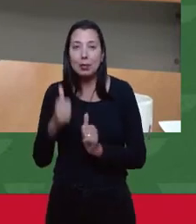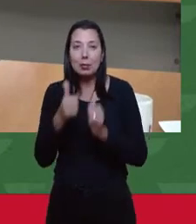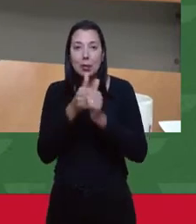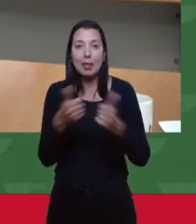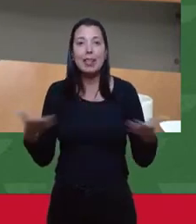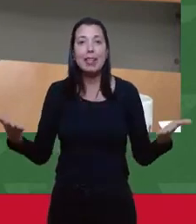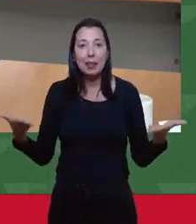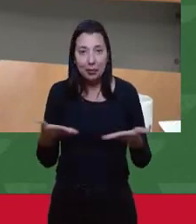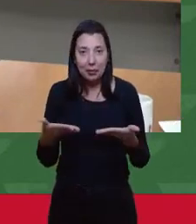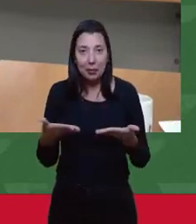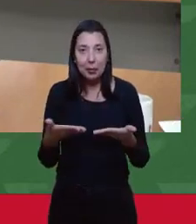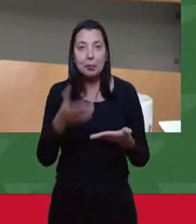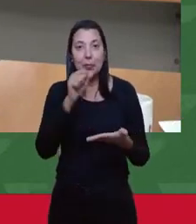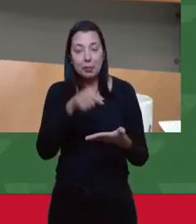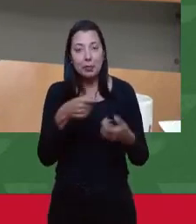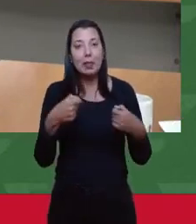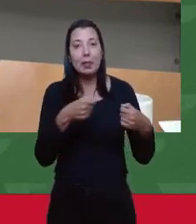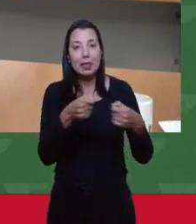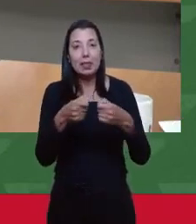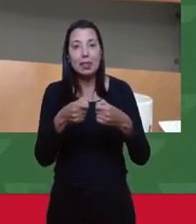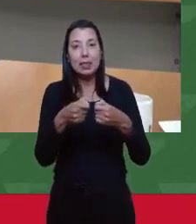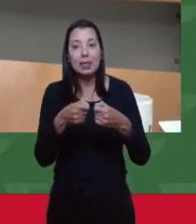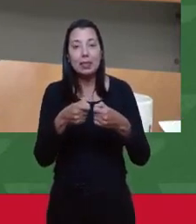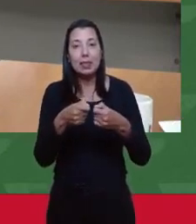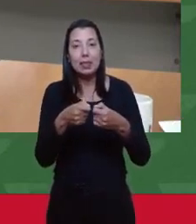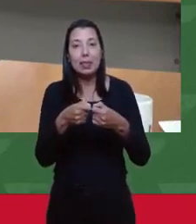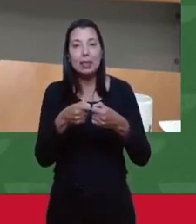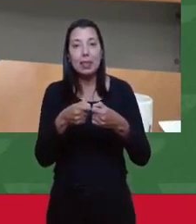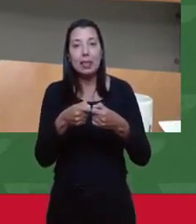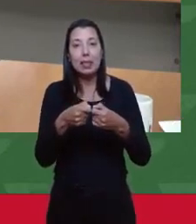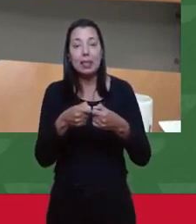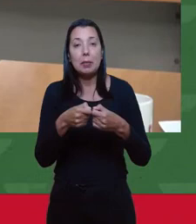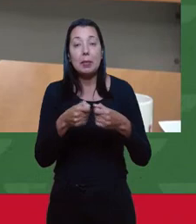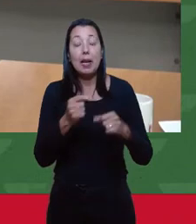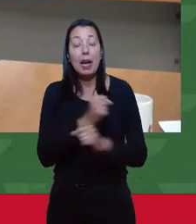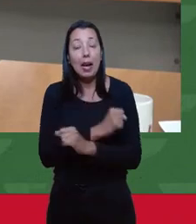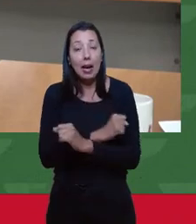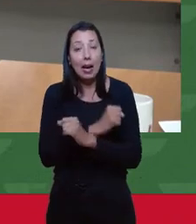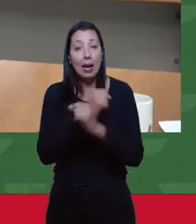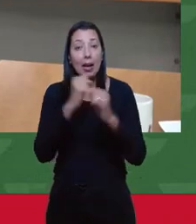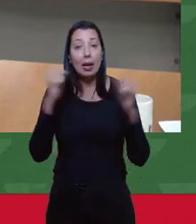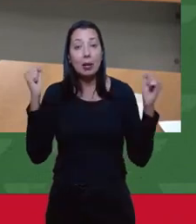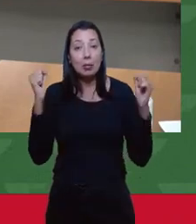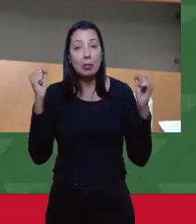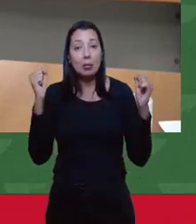agora, ela deve ser para abolir a